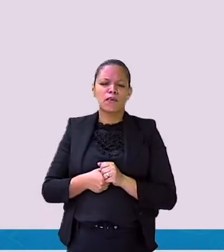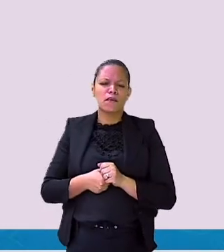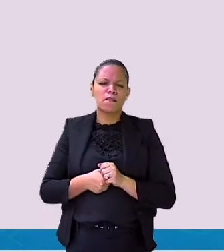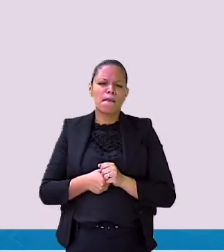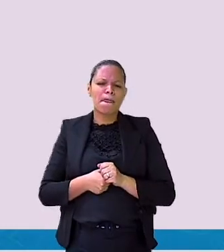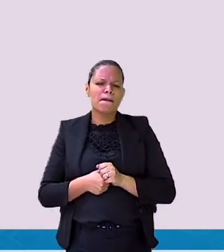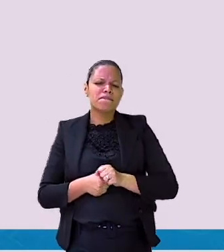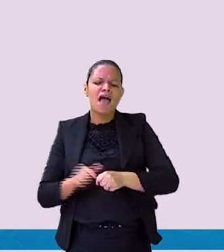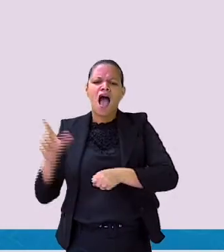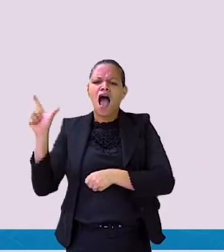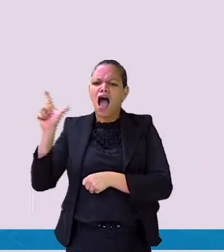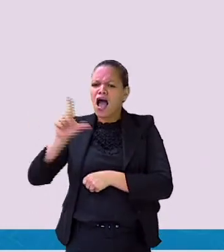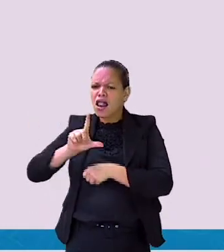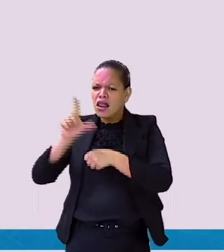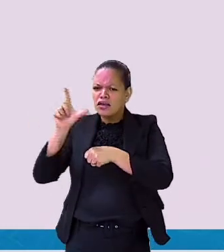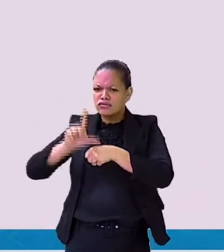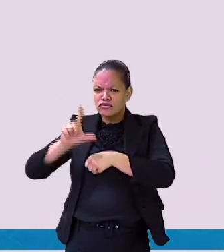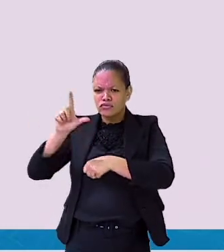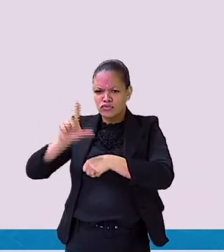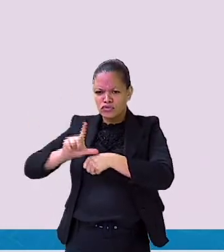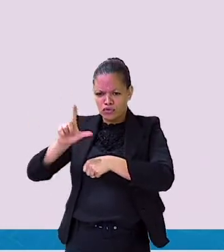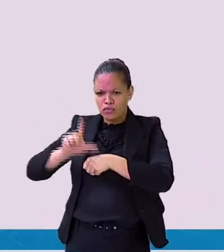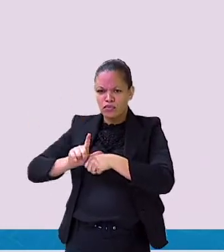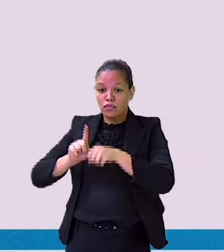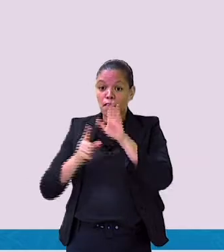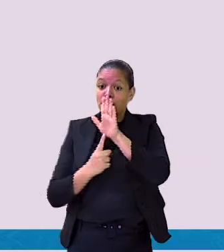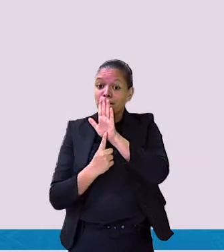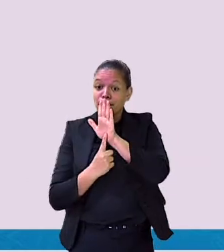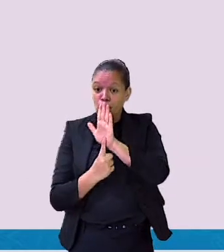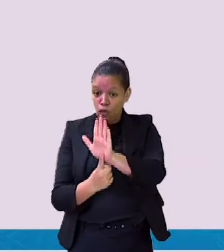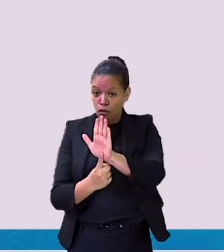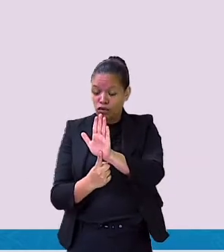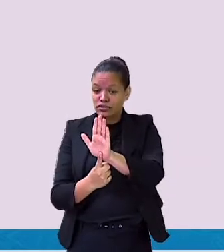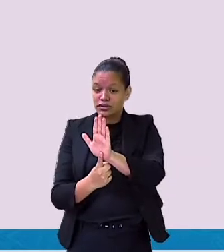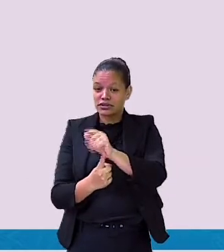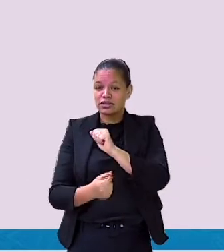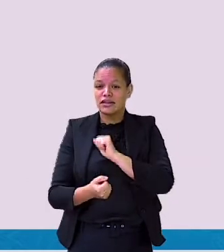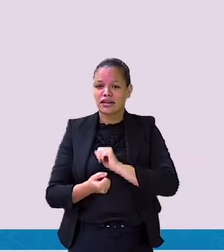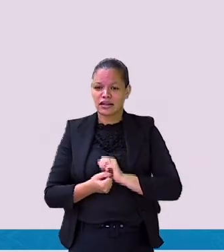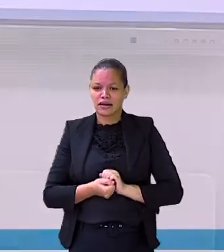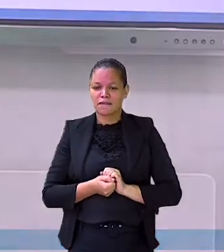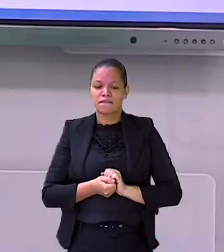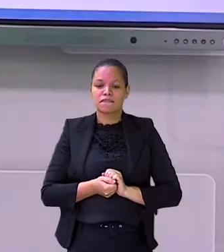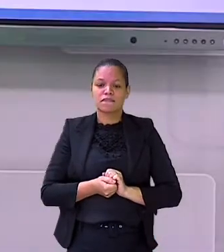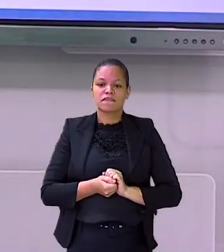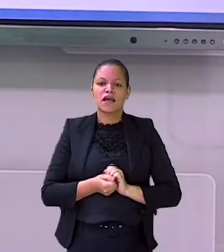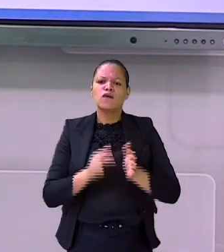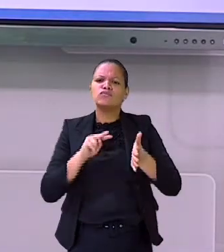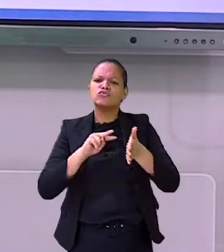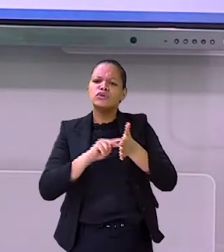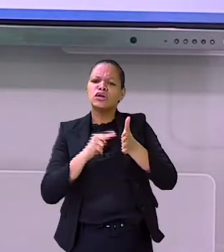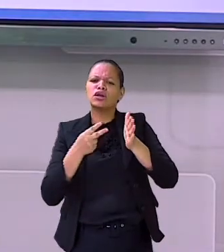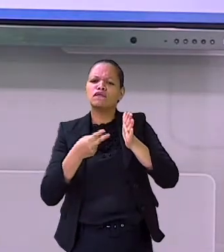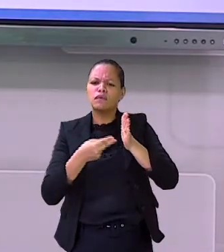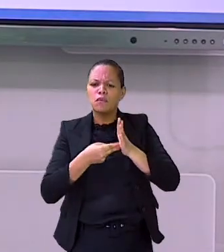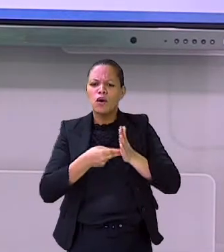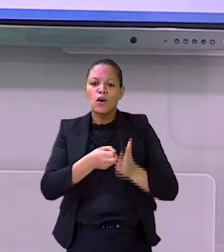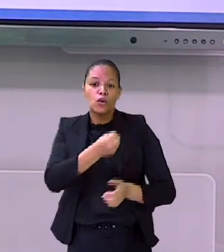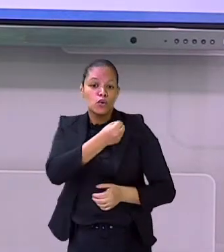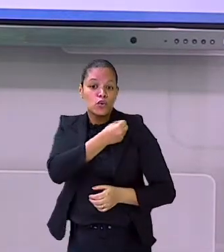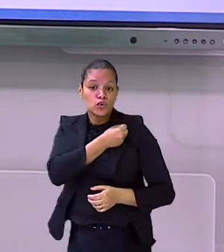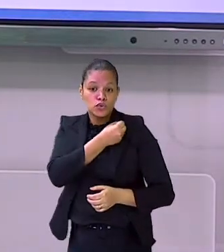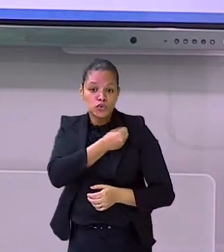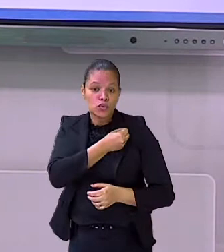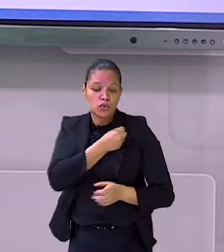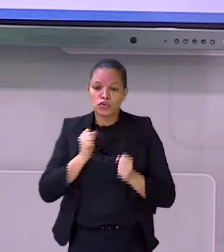esse gráfico aqui, deixa eu dar um exemplo para vocês entenderem bem. Se esse gráfico aqui fosse uma representação, por